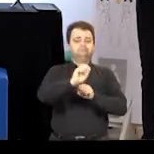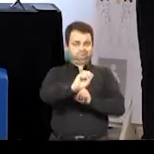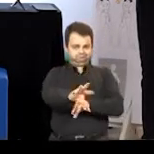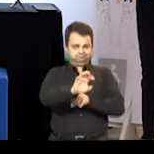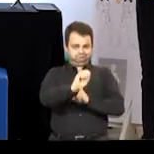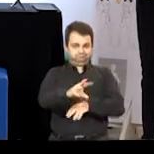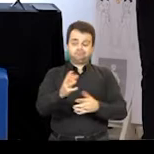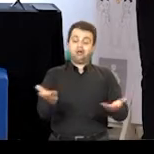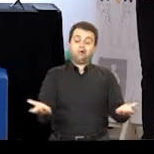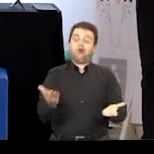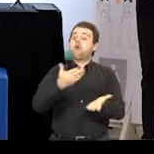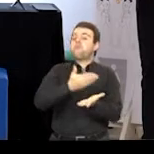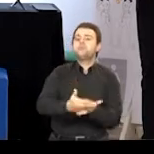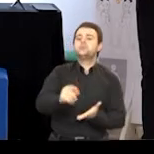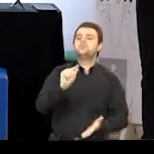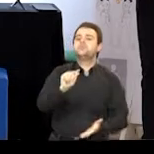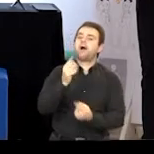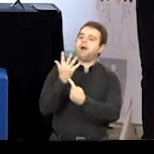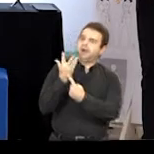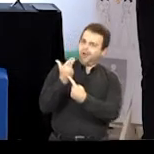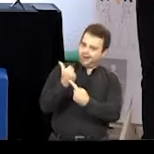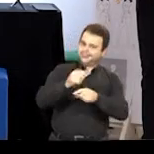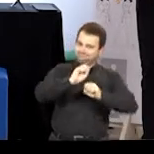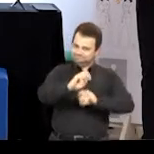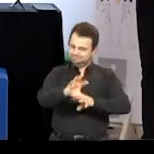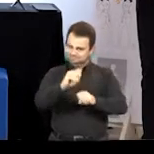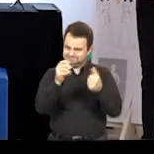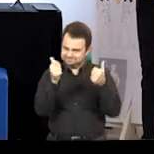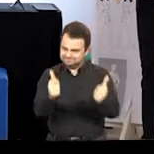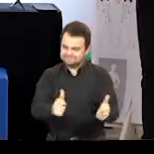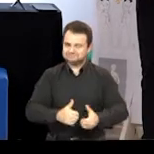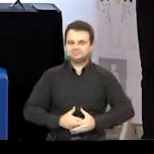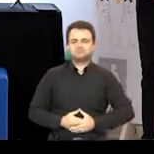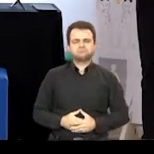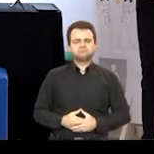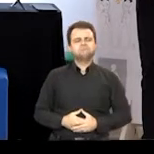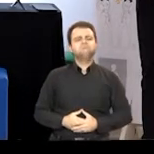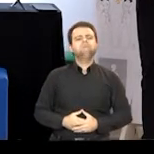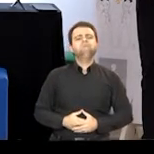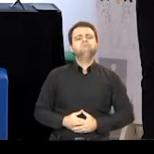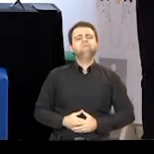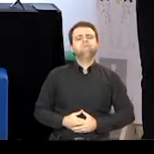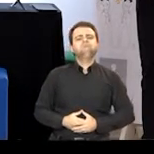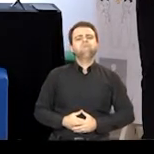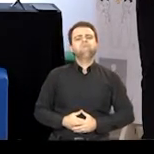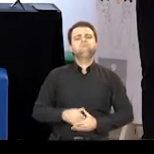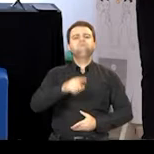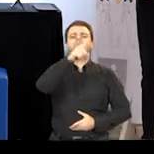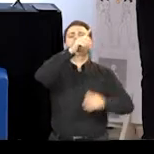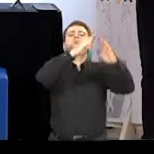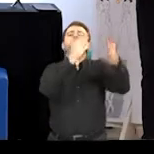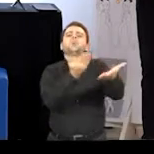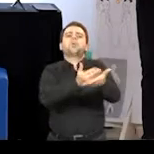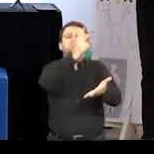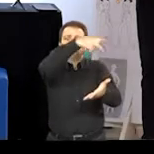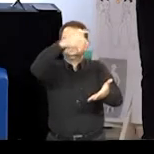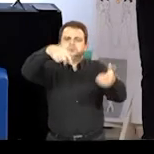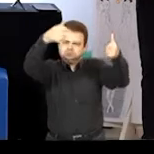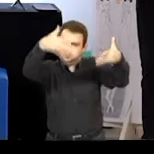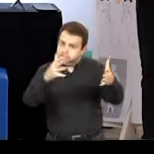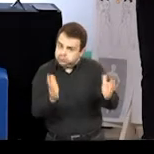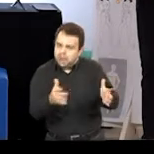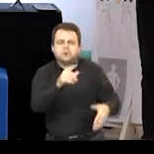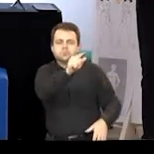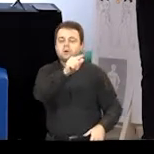está começando mais uma aula de arte. Vocês já ouviram o professor de vocês falando que